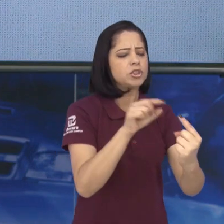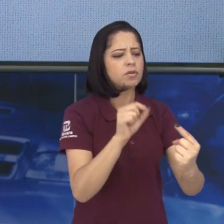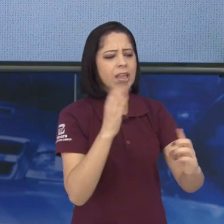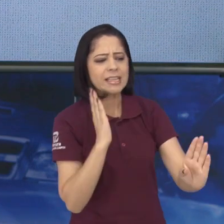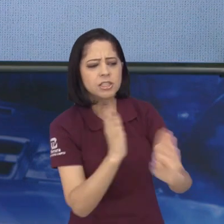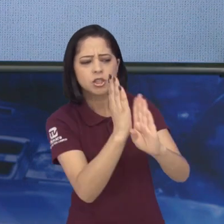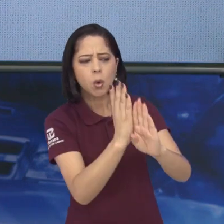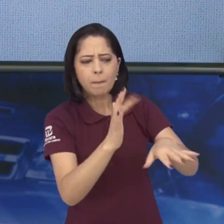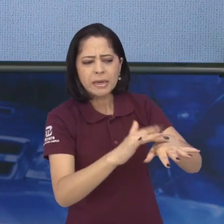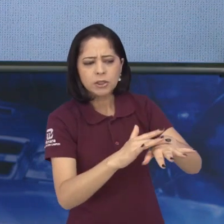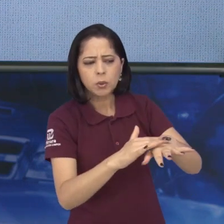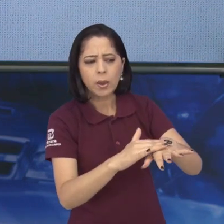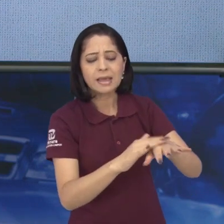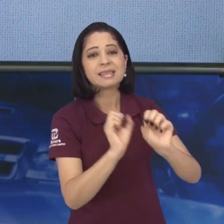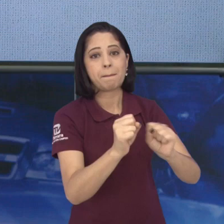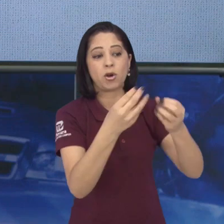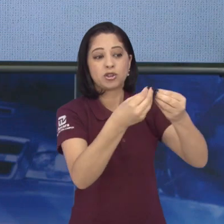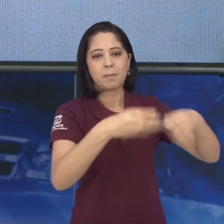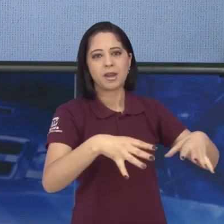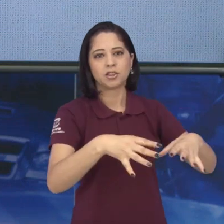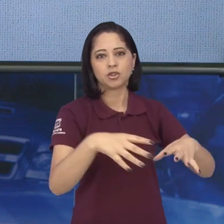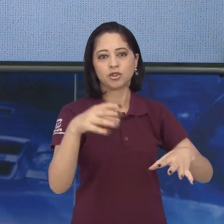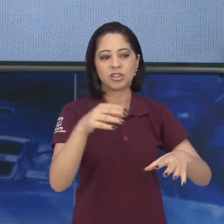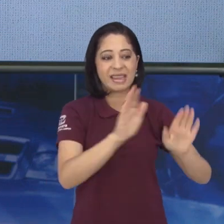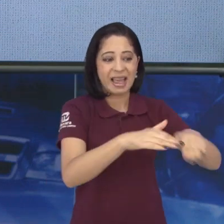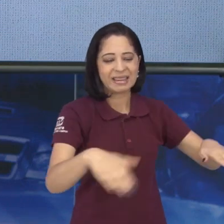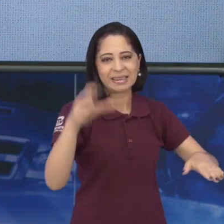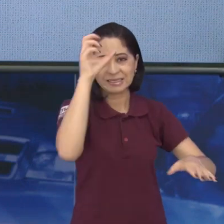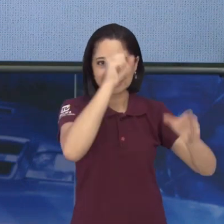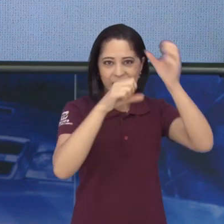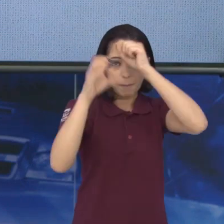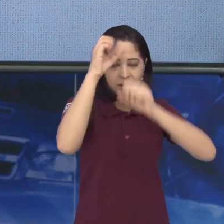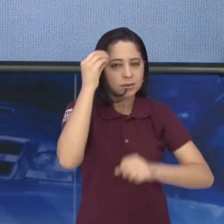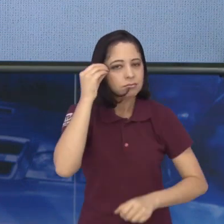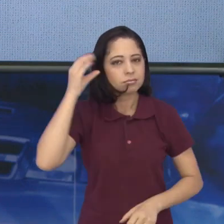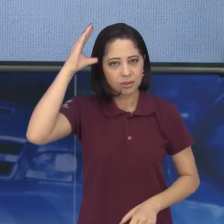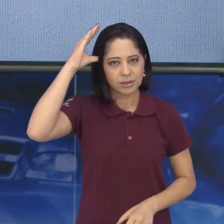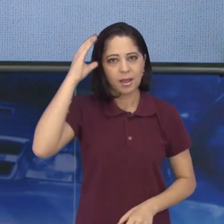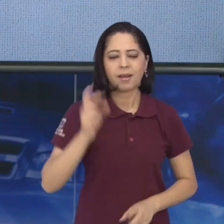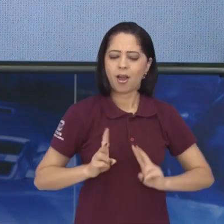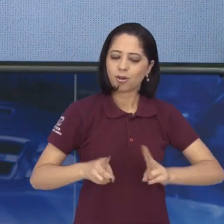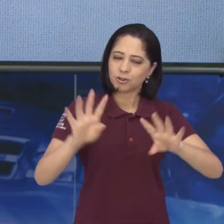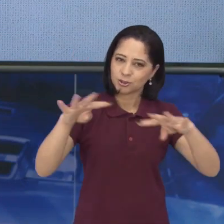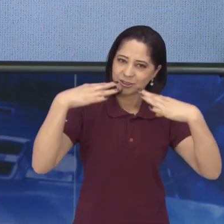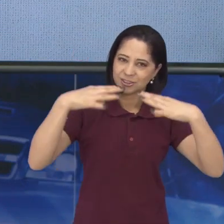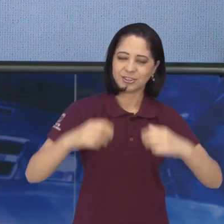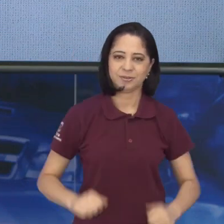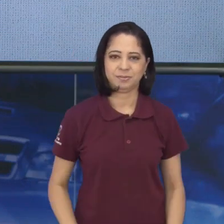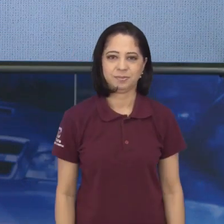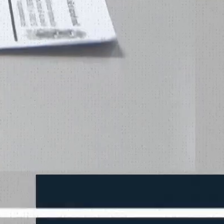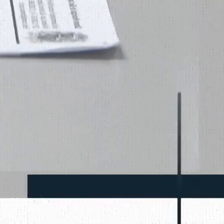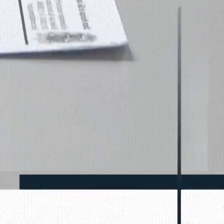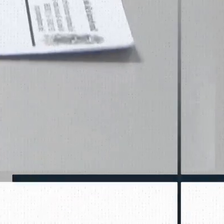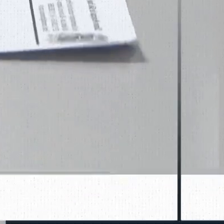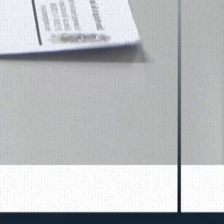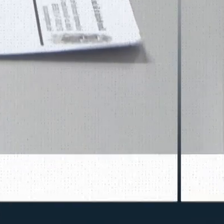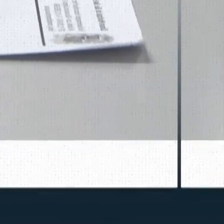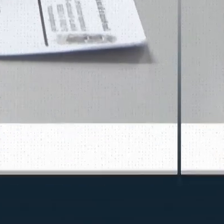é identificar problemas que podem comprometer o processo de aprendizagem. Então, fica com a gente.